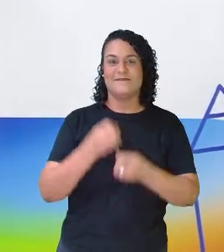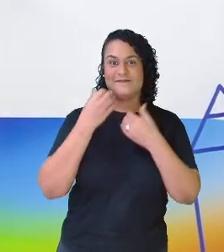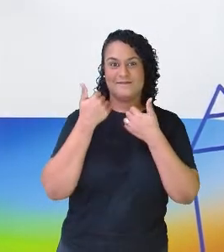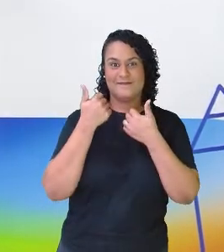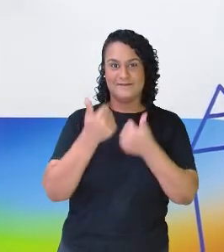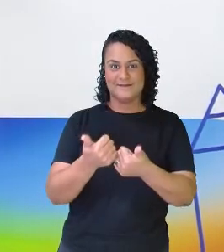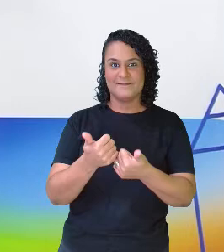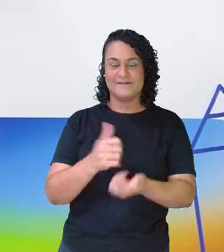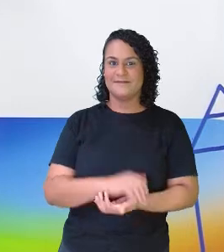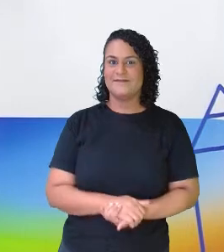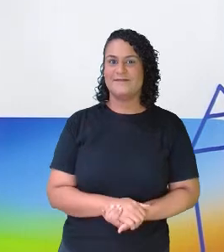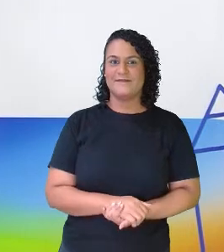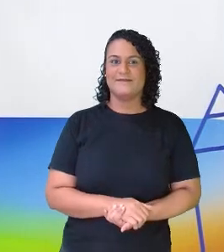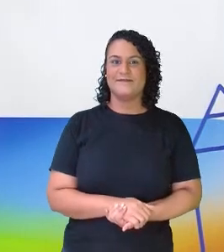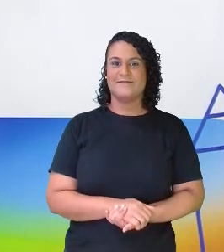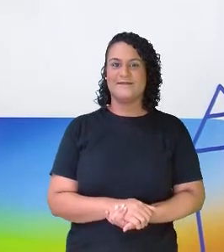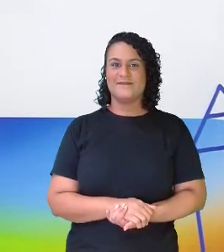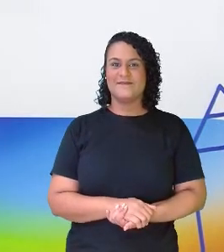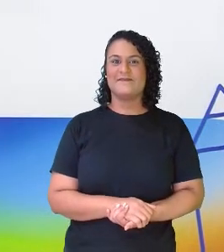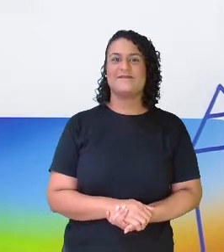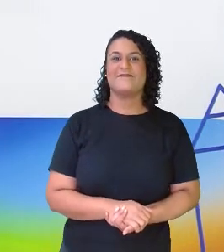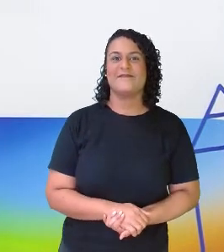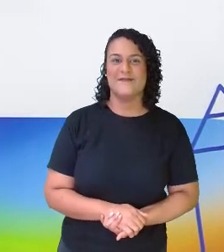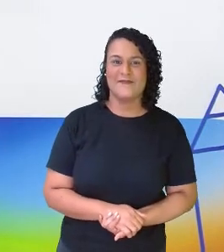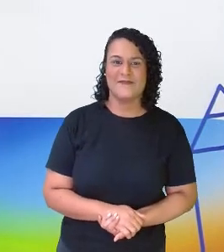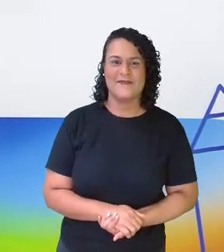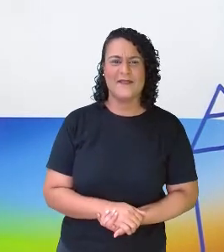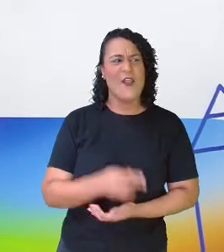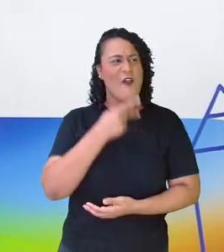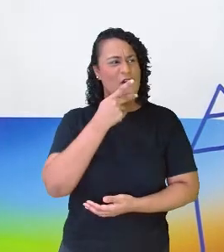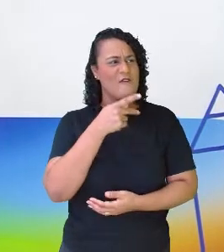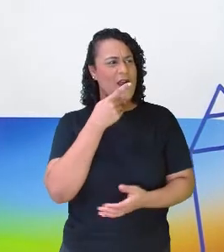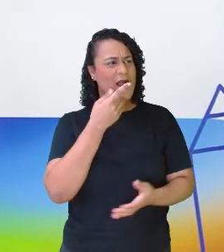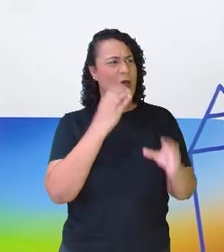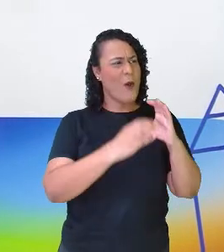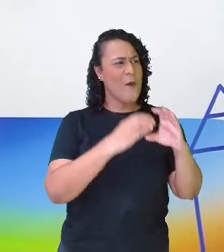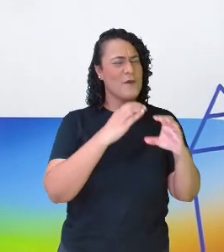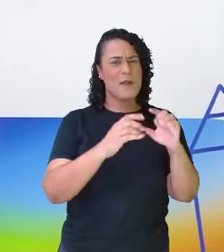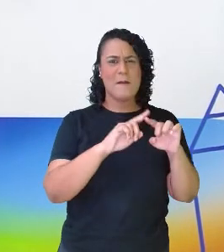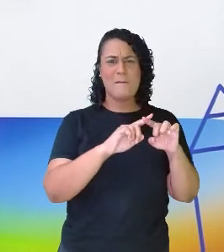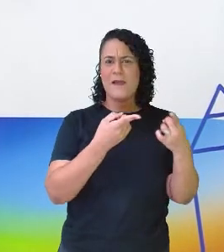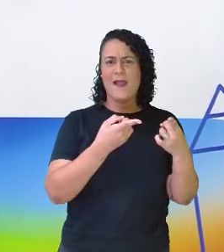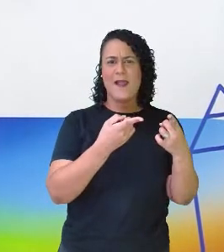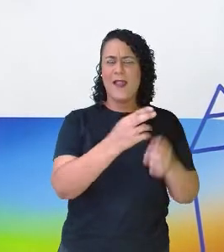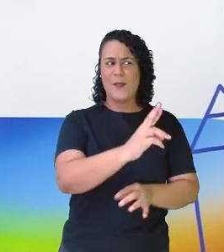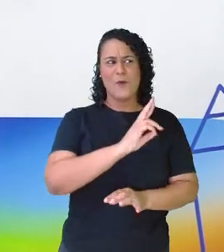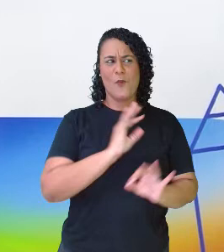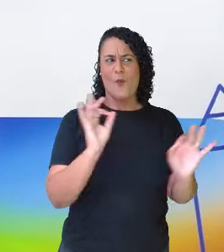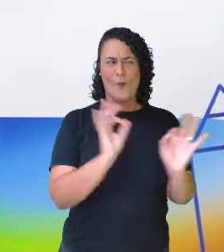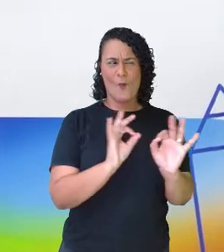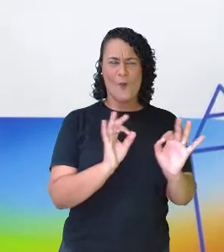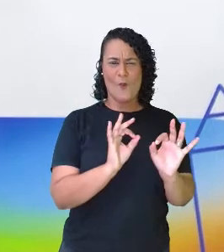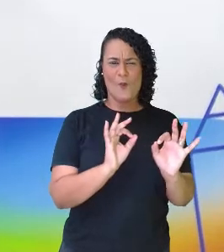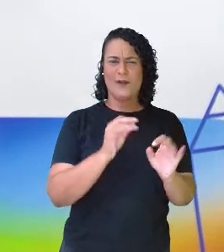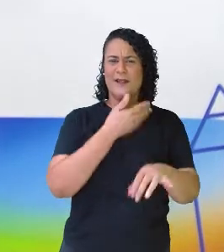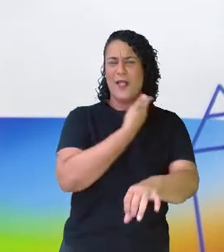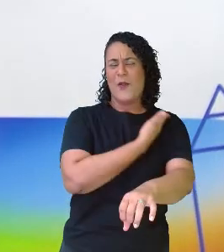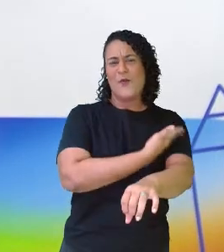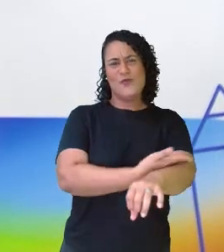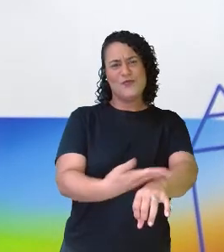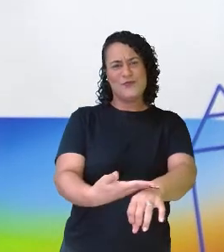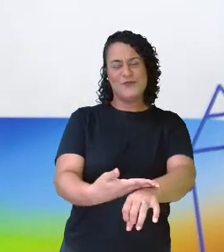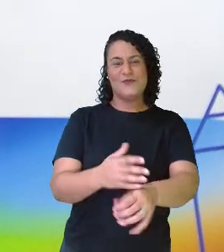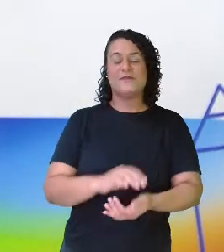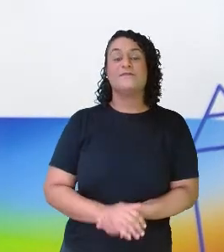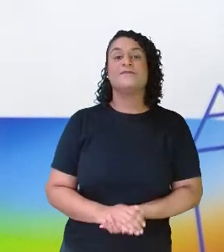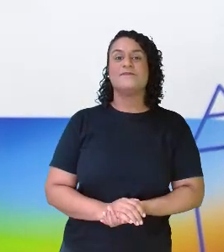bom? Eu falo com ela, mas ela não pode nem falar comigo, né, professora Márcia? É o hábito. Pois é, né? Mas fazer o quê?